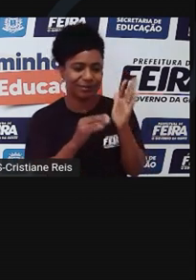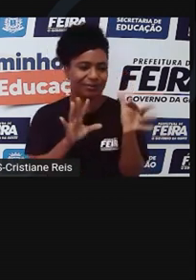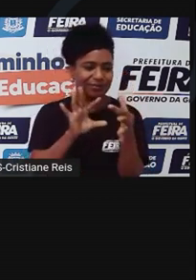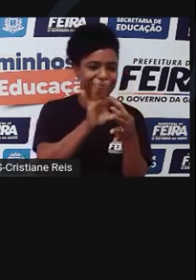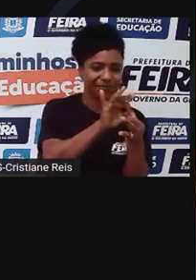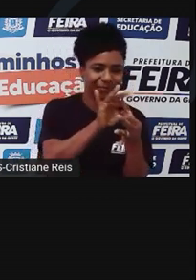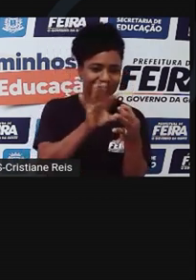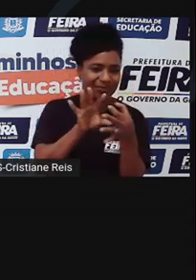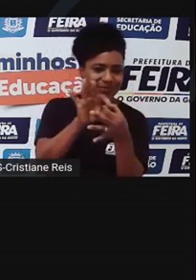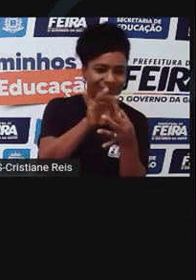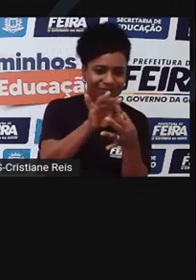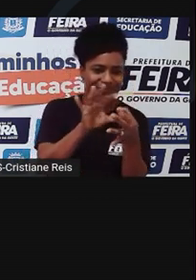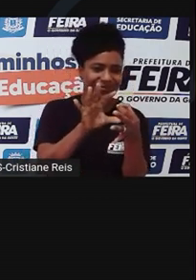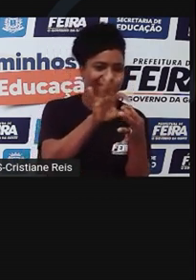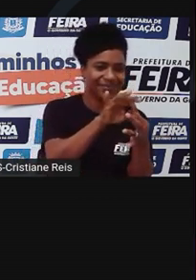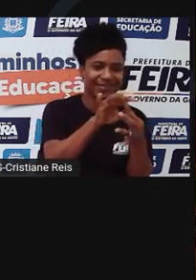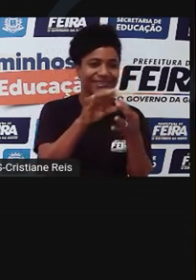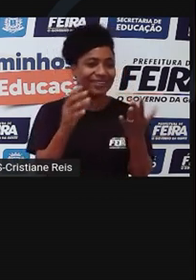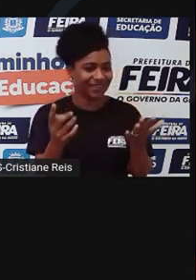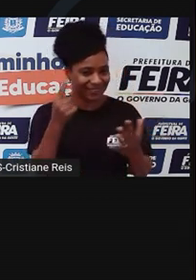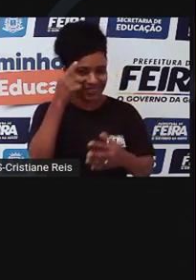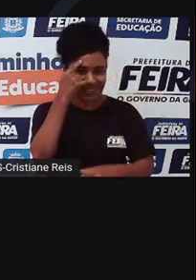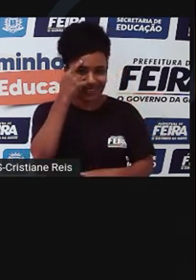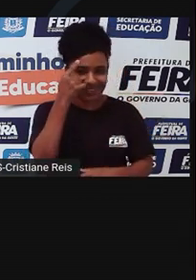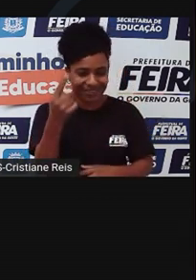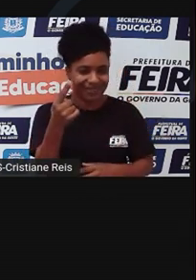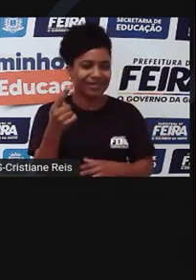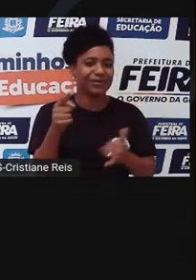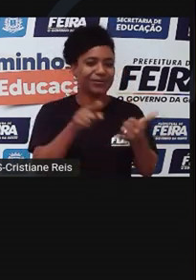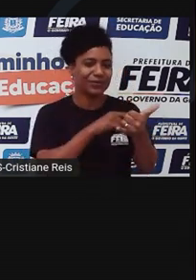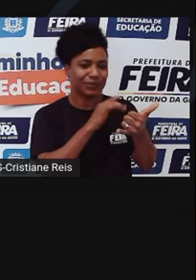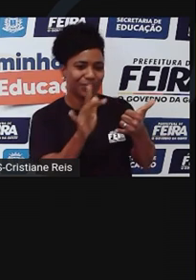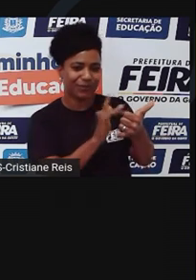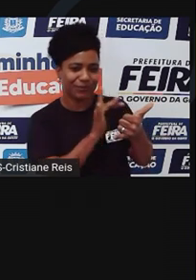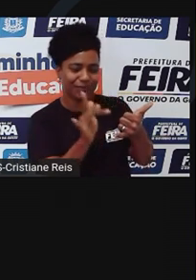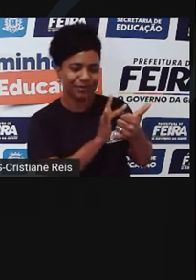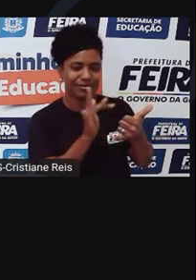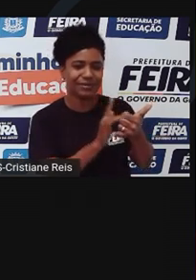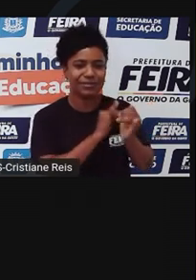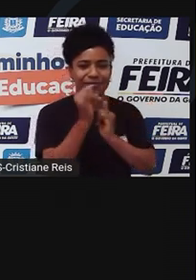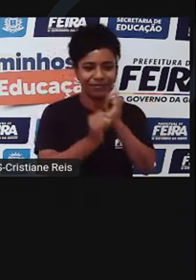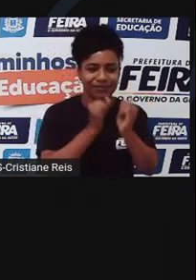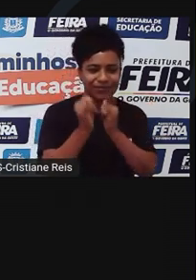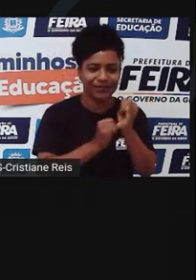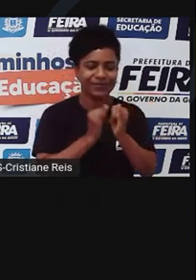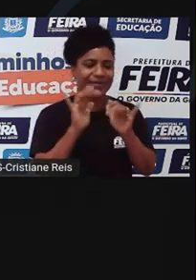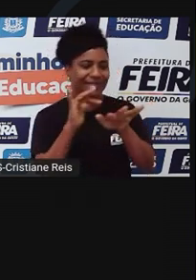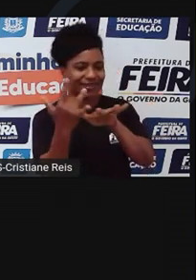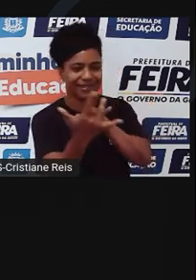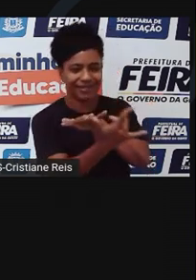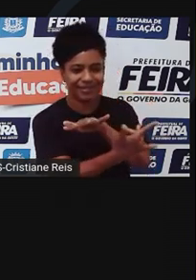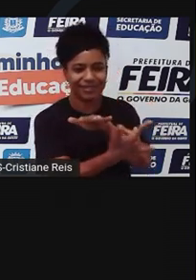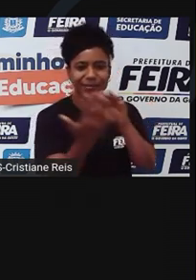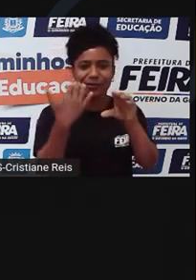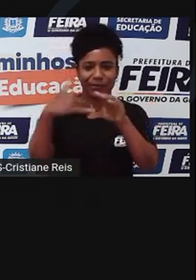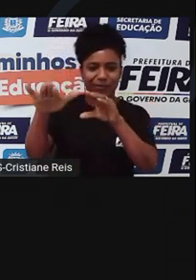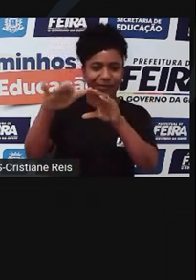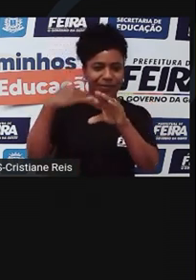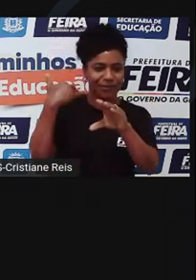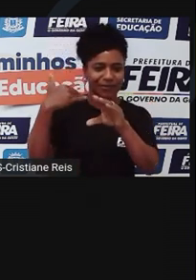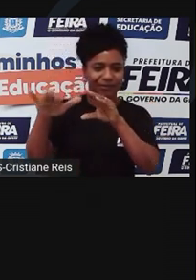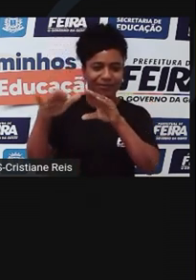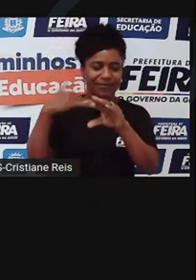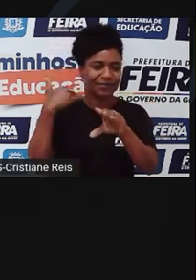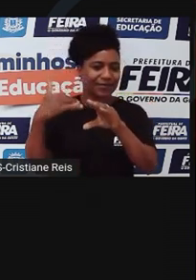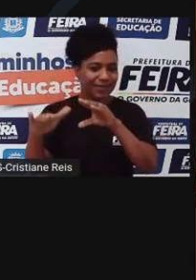tem Você já parou para pensar que hoje nós usamos o celular mais para acessar a internet redes sociais e enviar mensagens